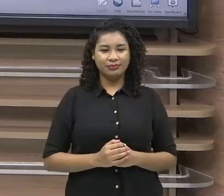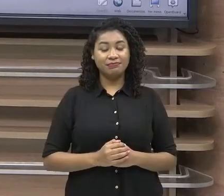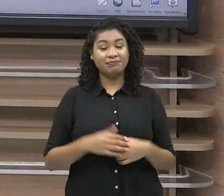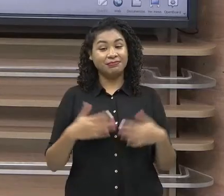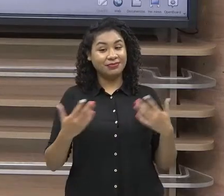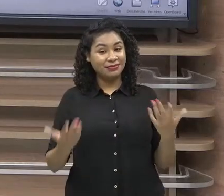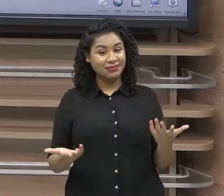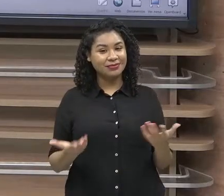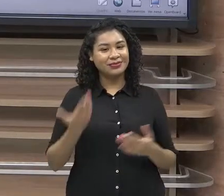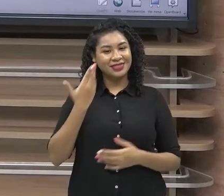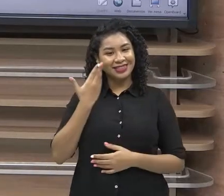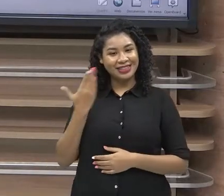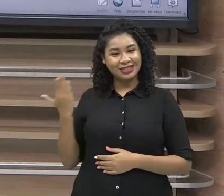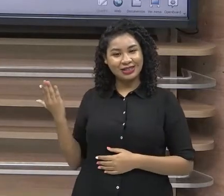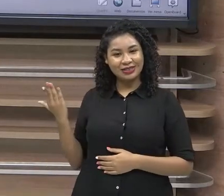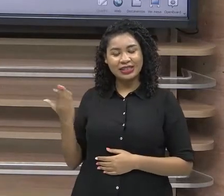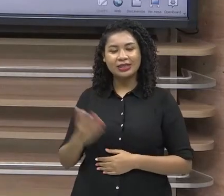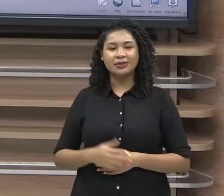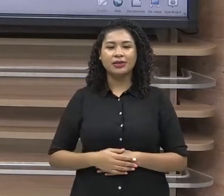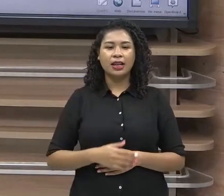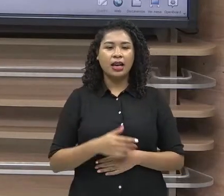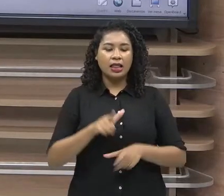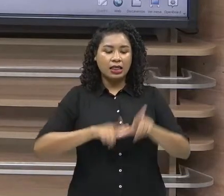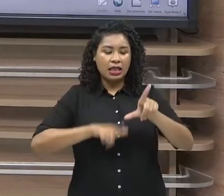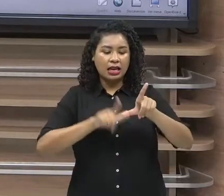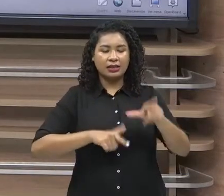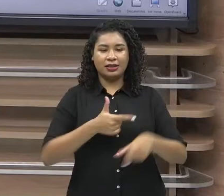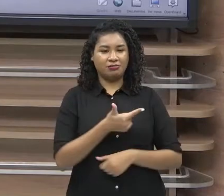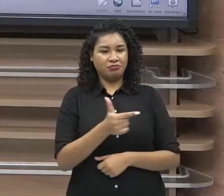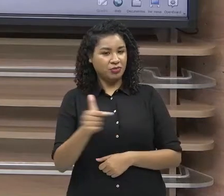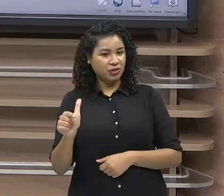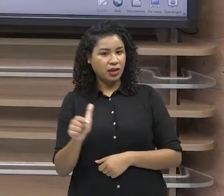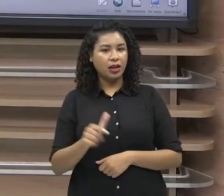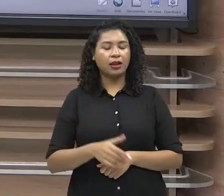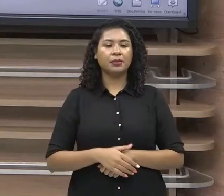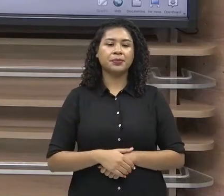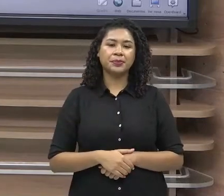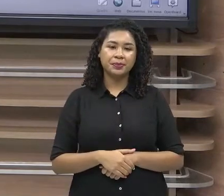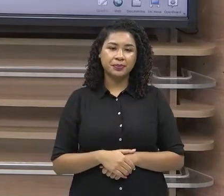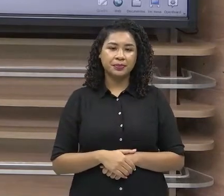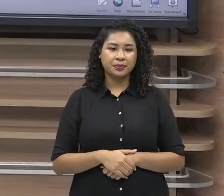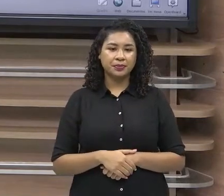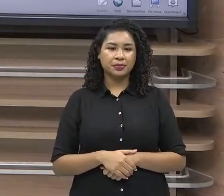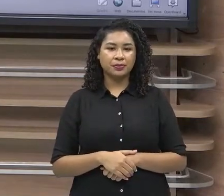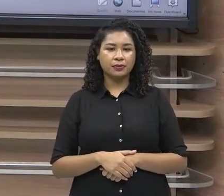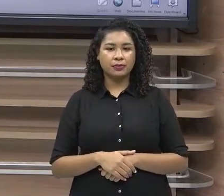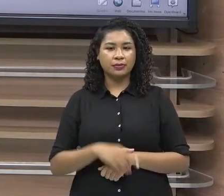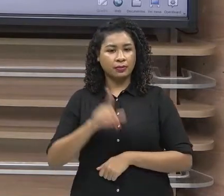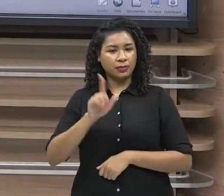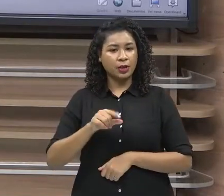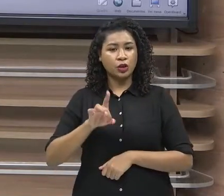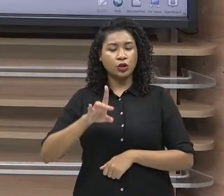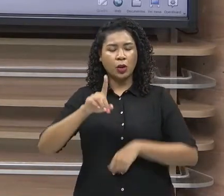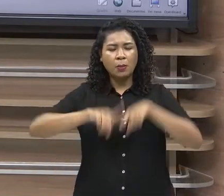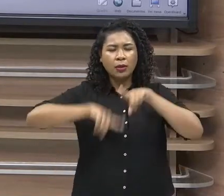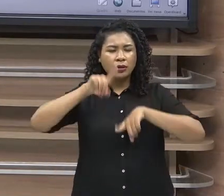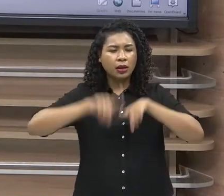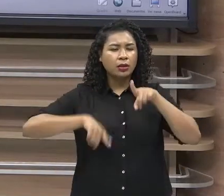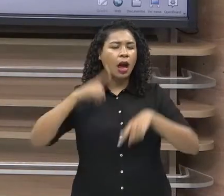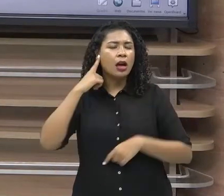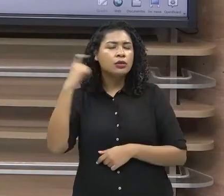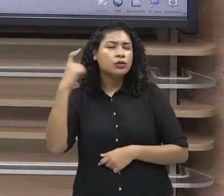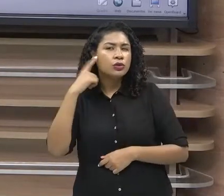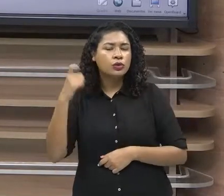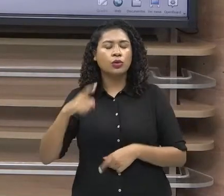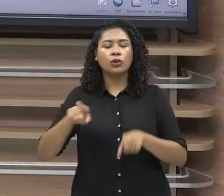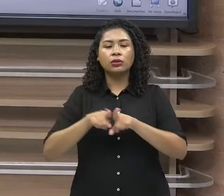Então, vocês viram, ele não tem letra, é apenas o quê? É instrumental, o ritmo é muito rápido